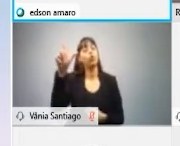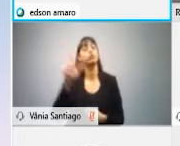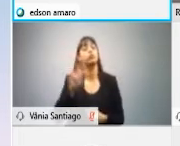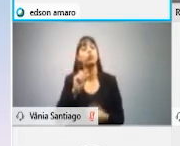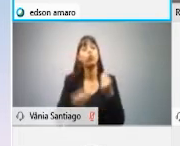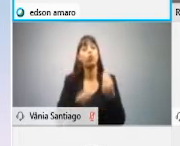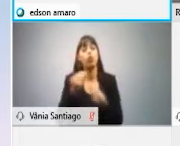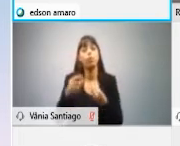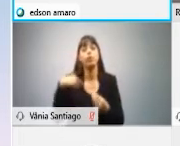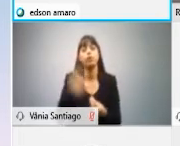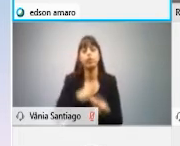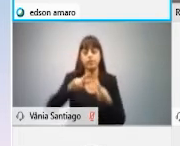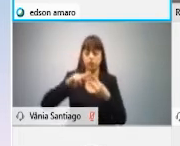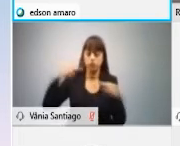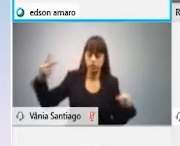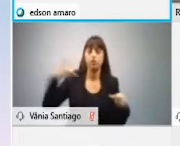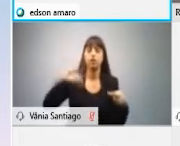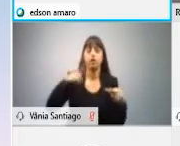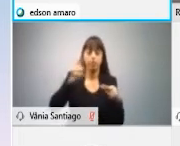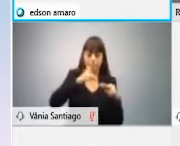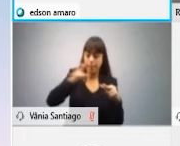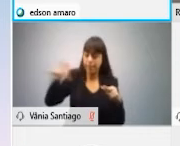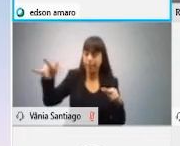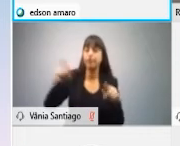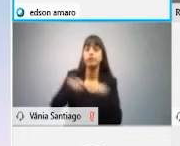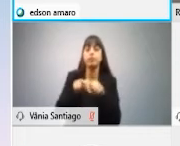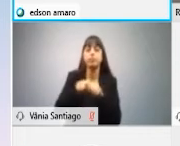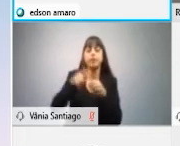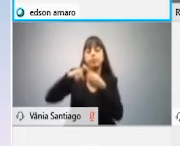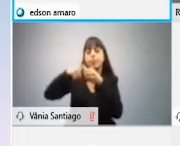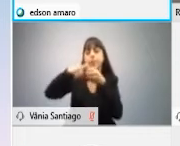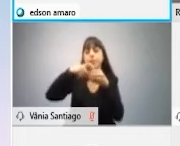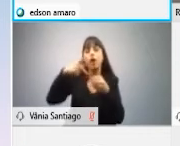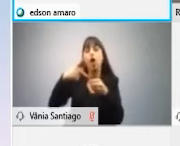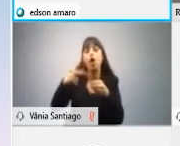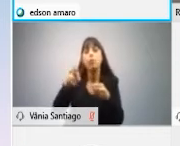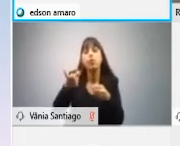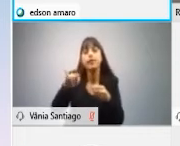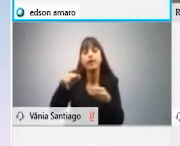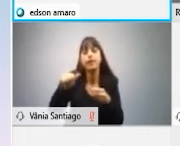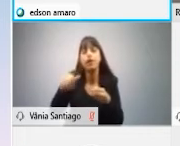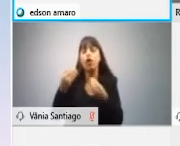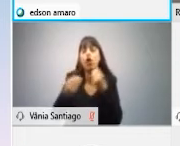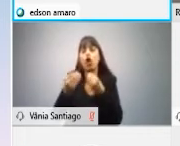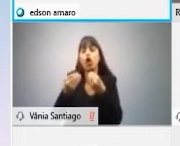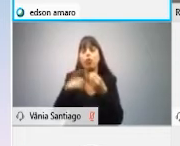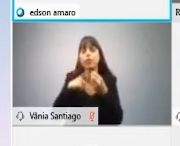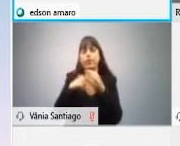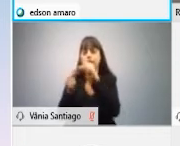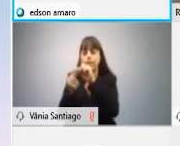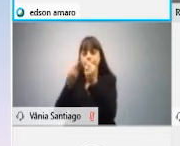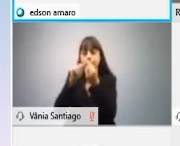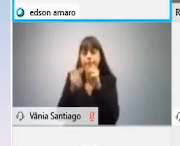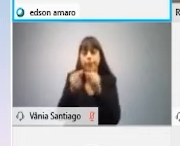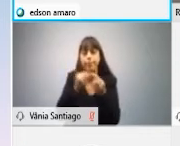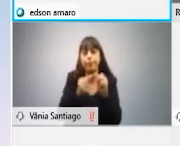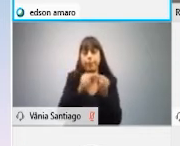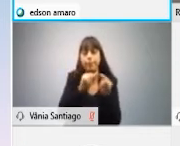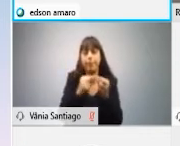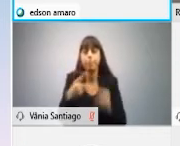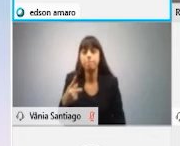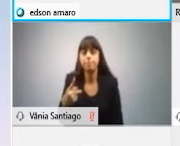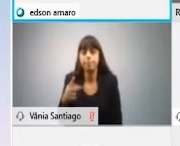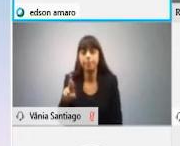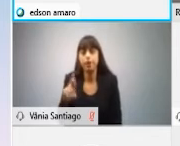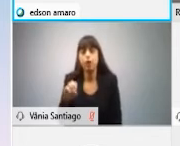genética, a gente expressa o nosso gene, a gente faz proteínas, agora, como é que as proteínas interagem entre si? é outro nível de complexidade que passa a trazer